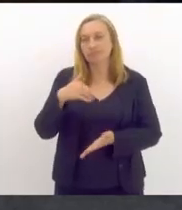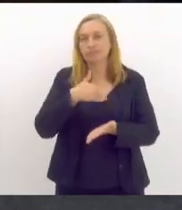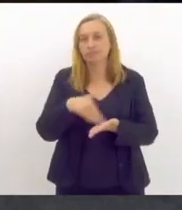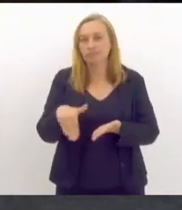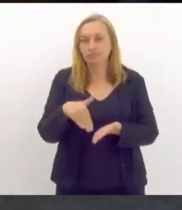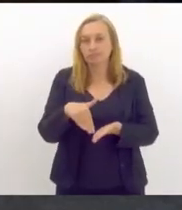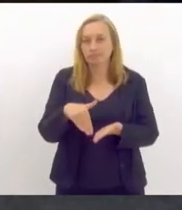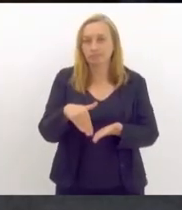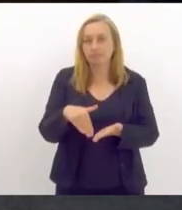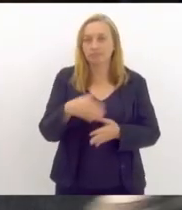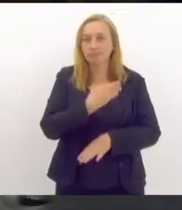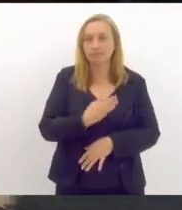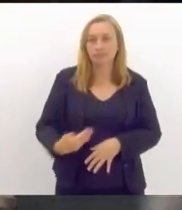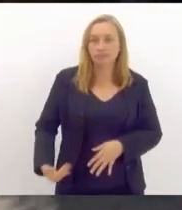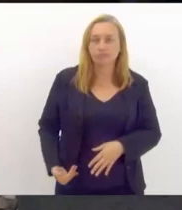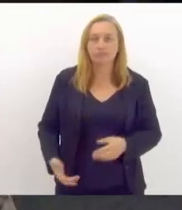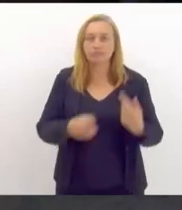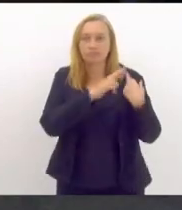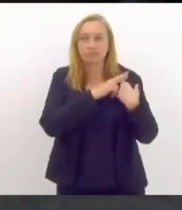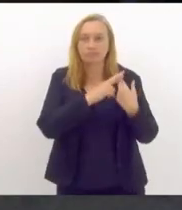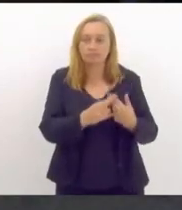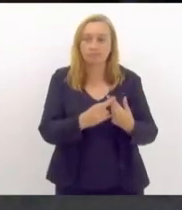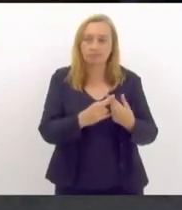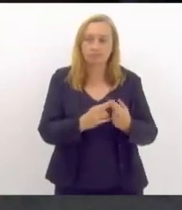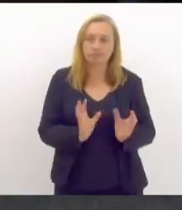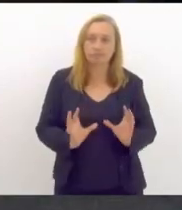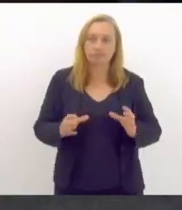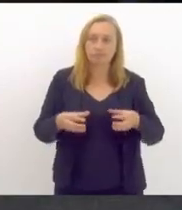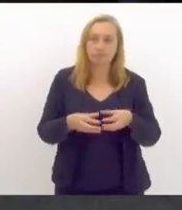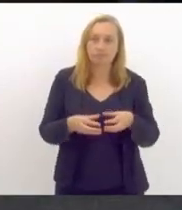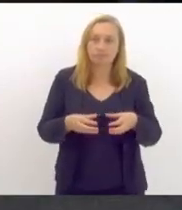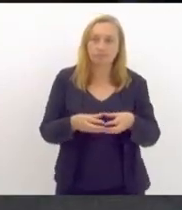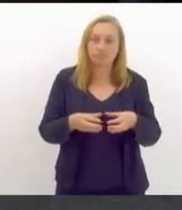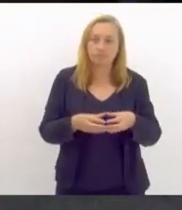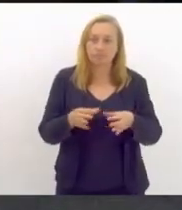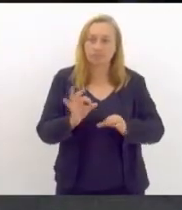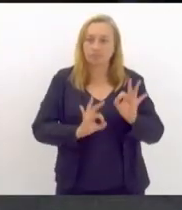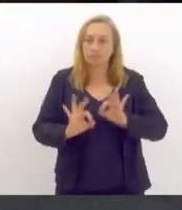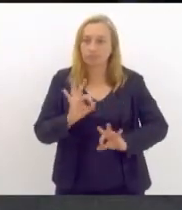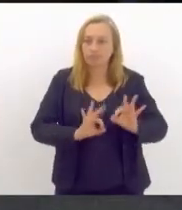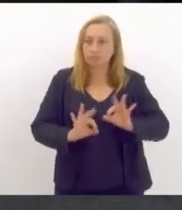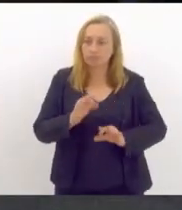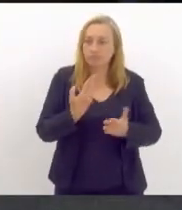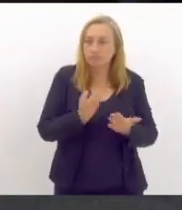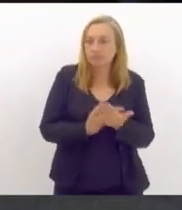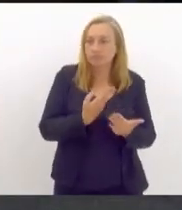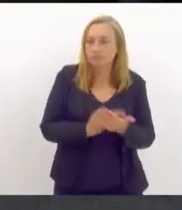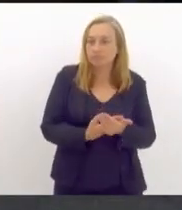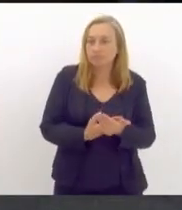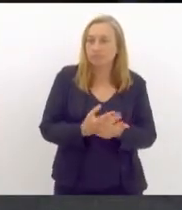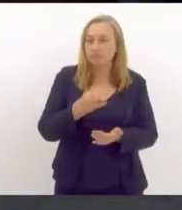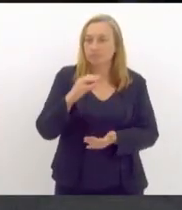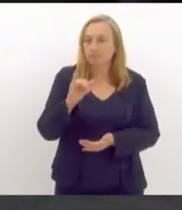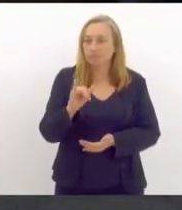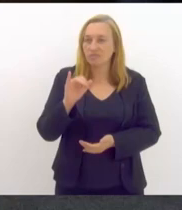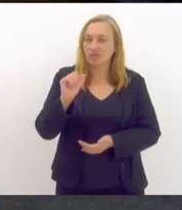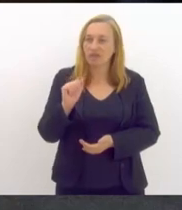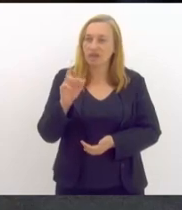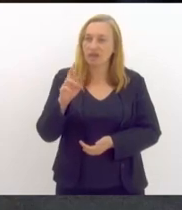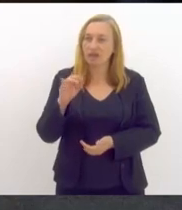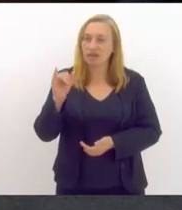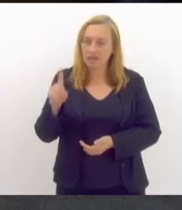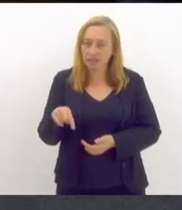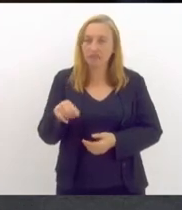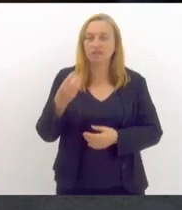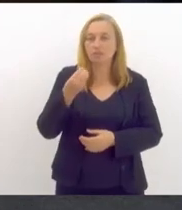secretário de governo responsável pela comissão que elaborou os estudos do cinema Icaraí e que deu oportunidade aquele